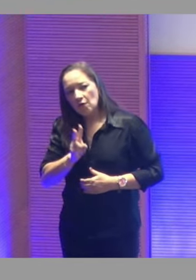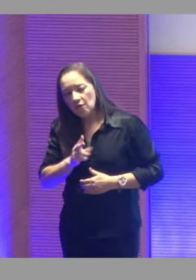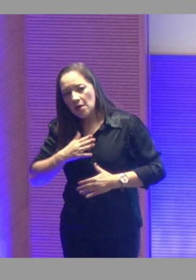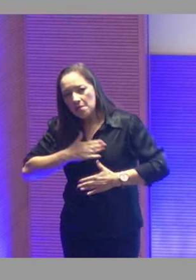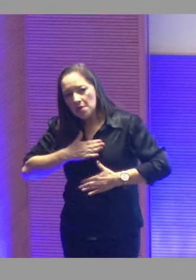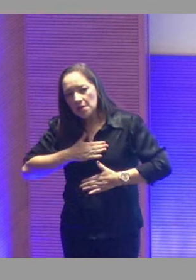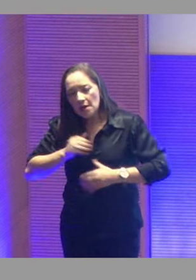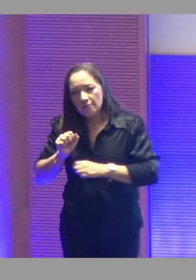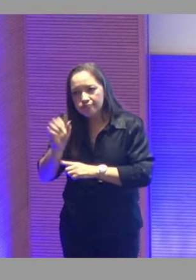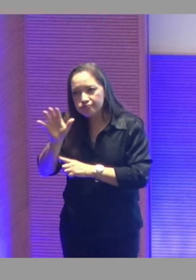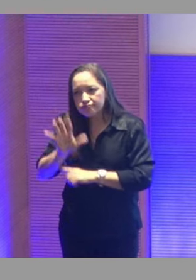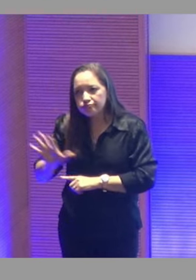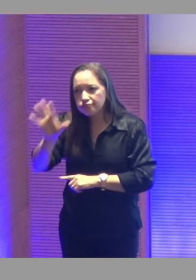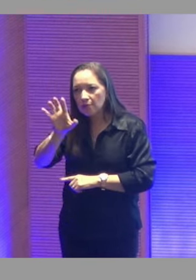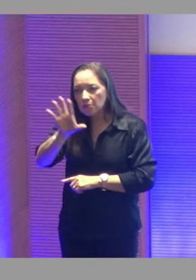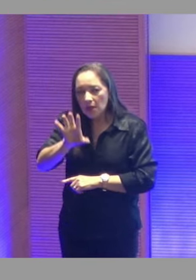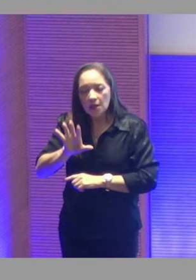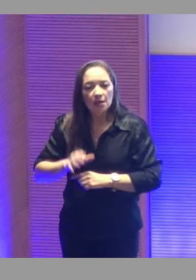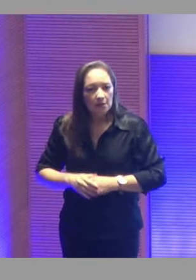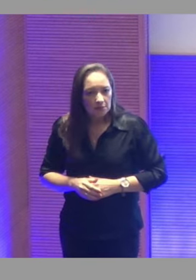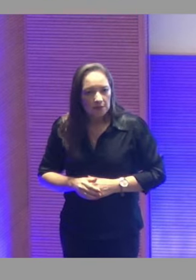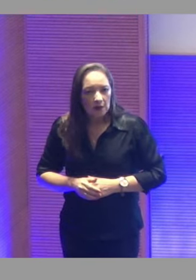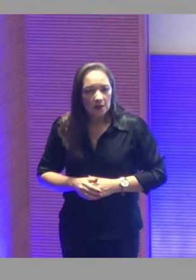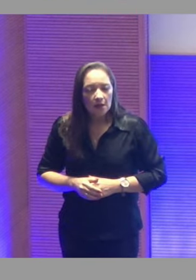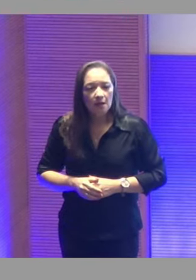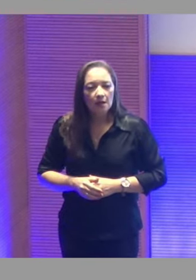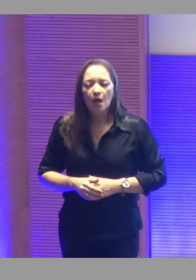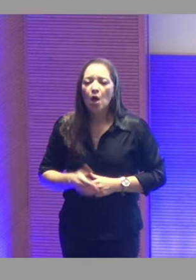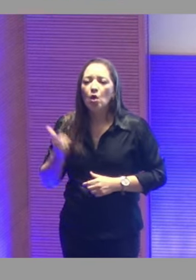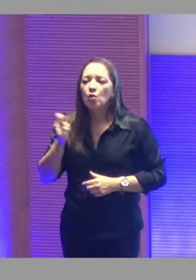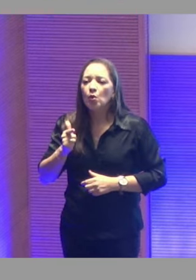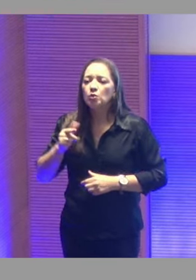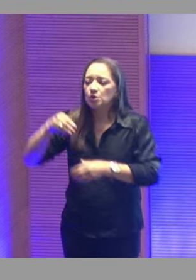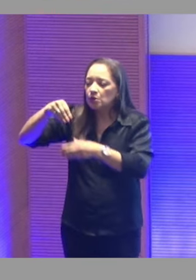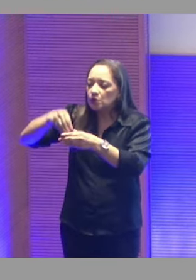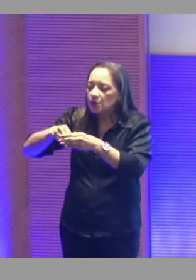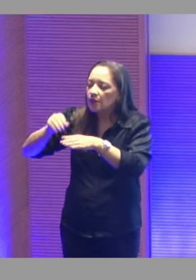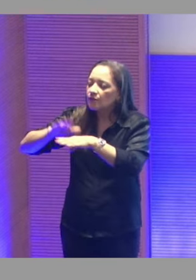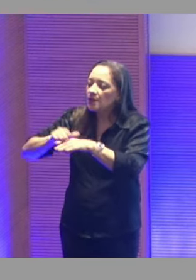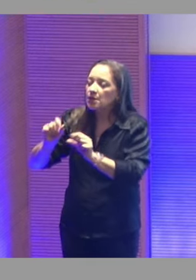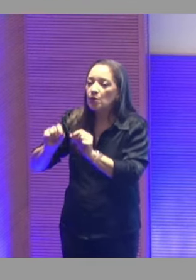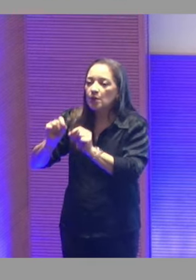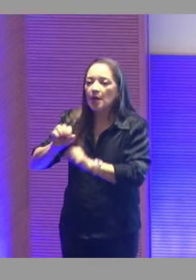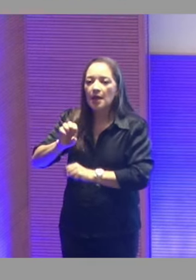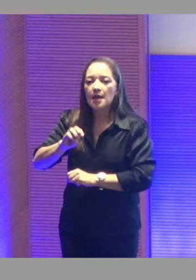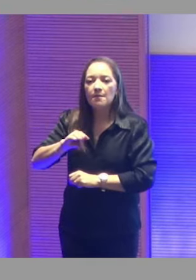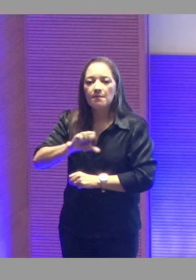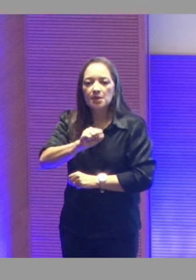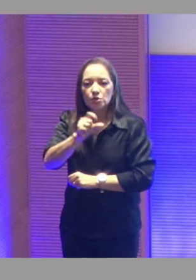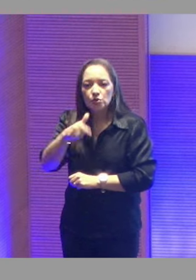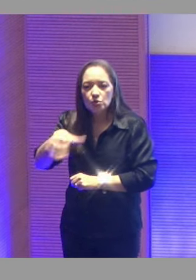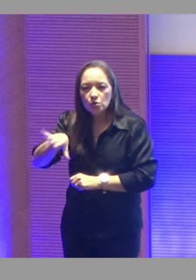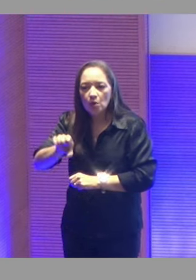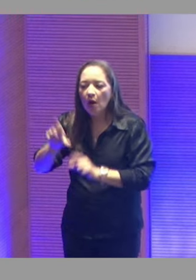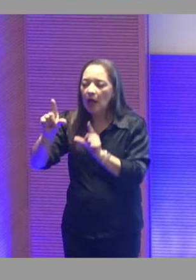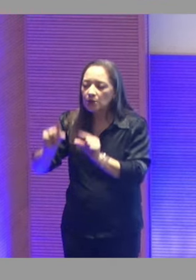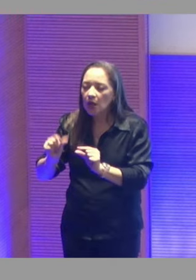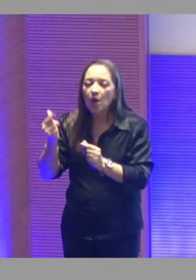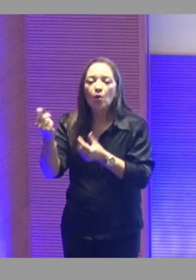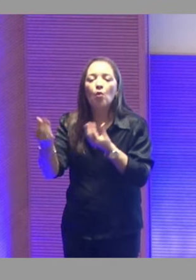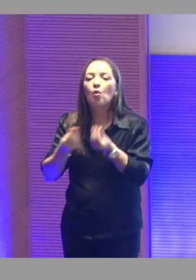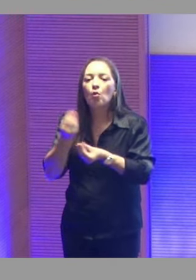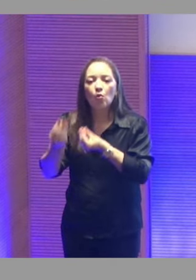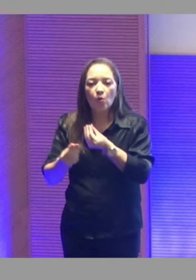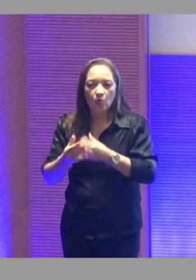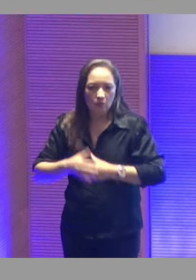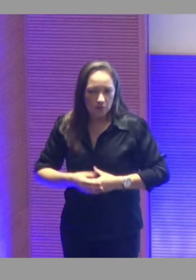ganho é ver o que que eu consigo mexer internamente em termos de eficiência de otimizar meus processos para reduzir as minhas emissões eh em segundo